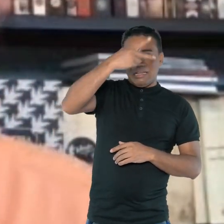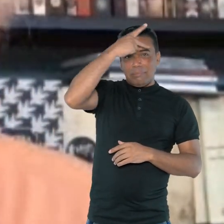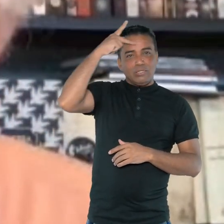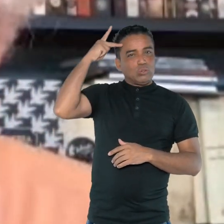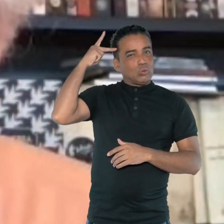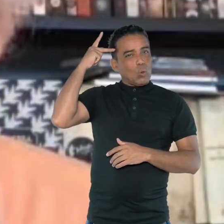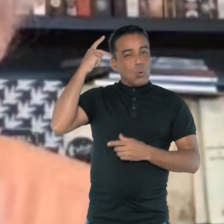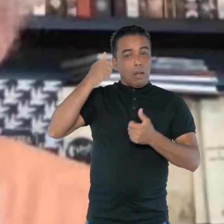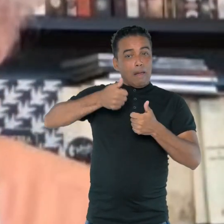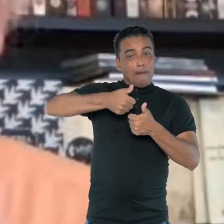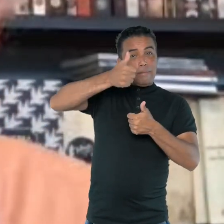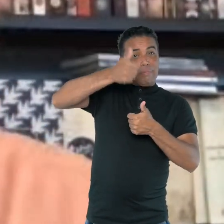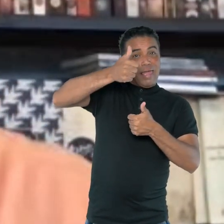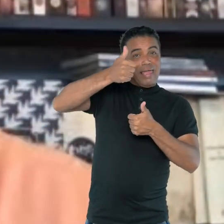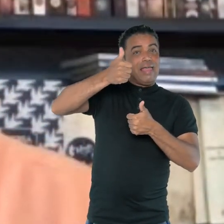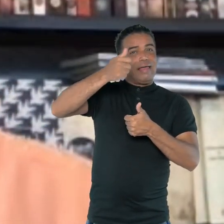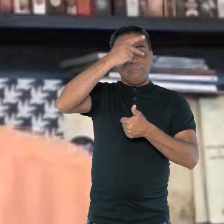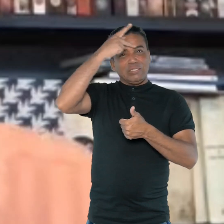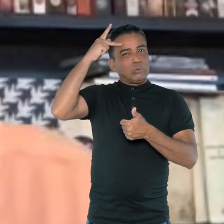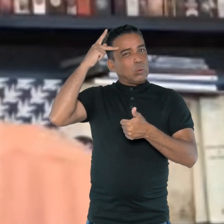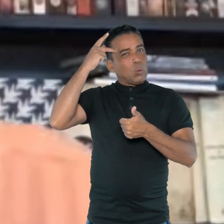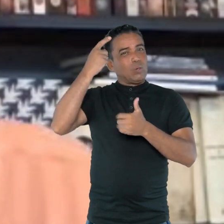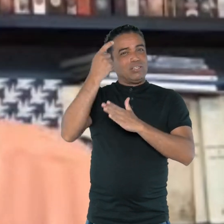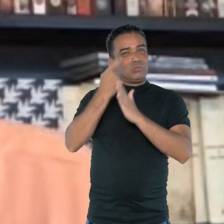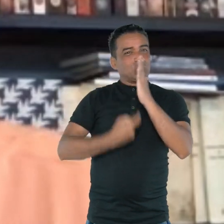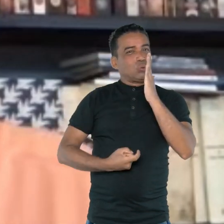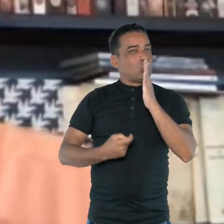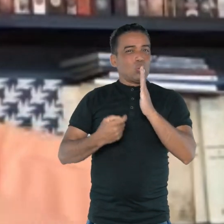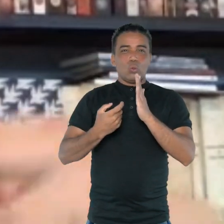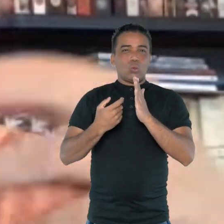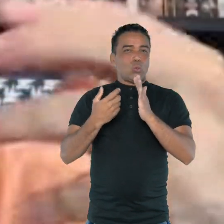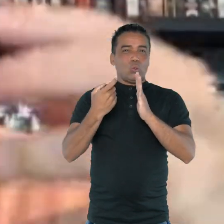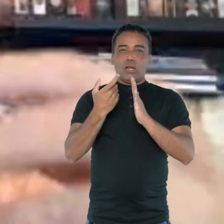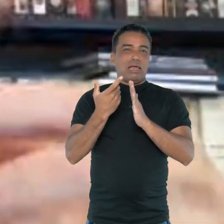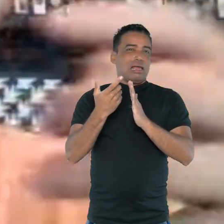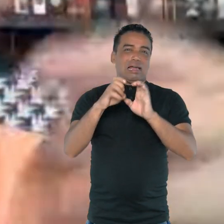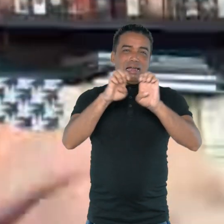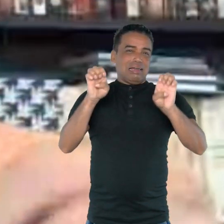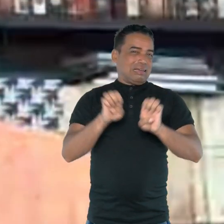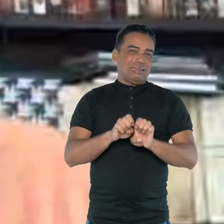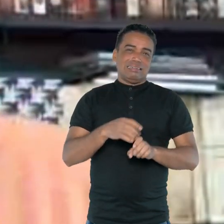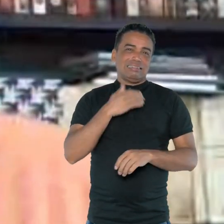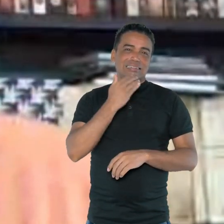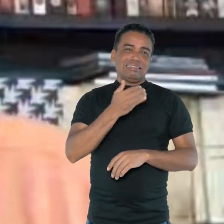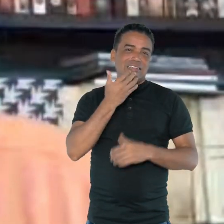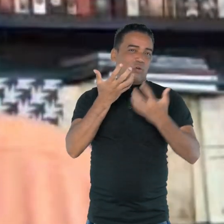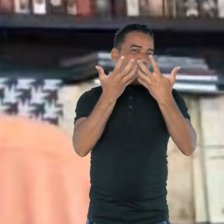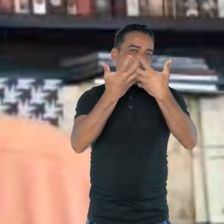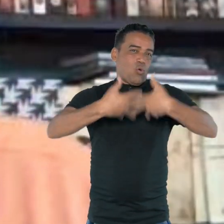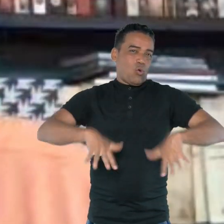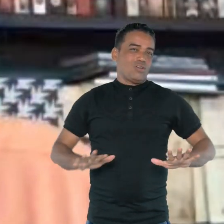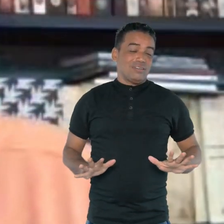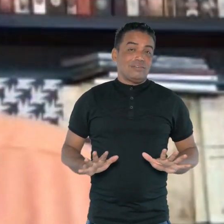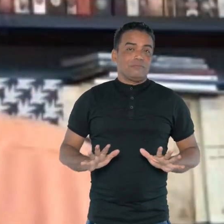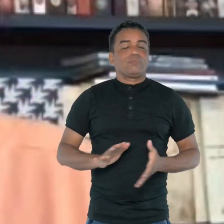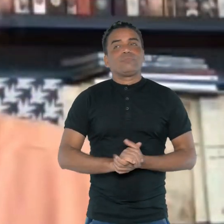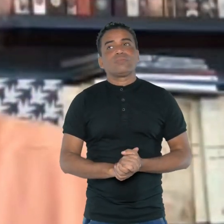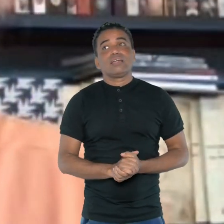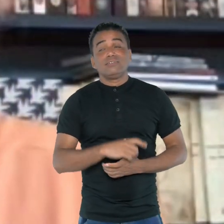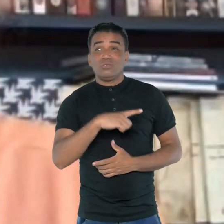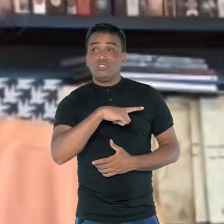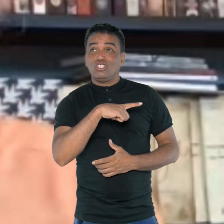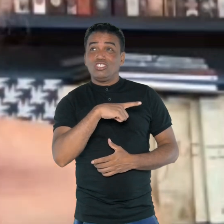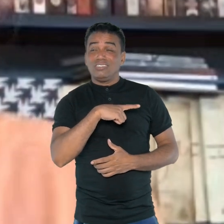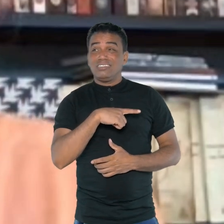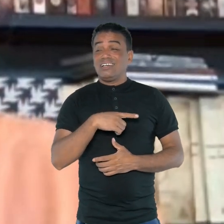funcionava, primeira pessoa não funcionava. E eu tinha o conto, eu tinha um núcleo de